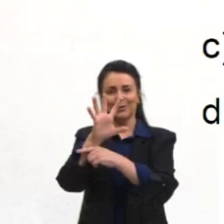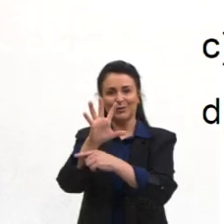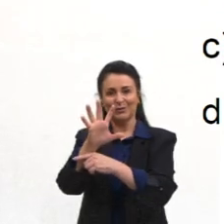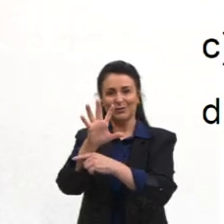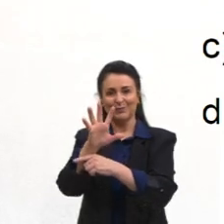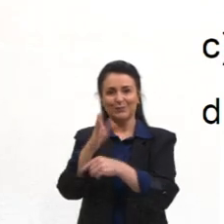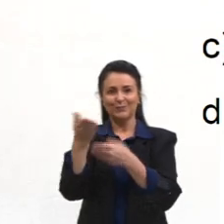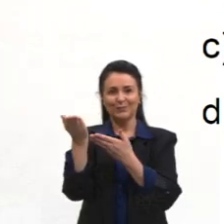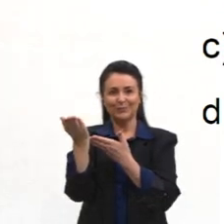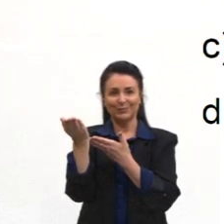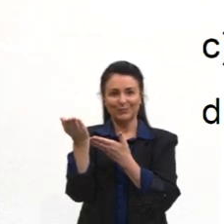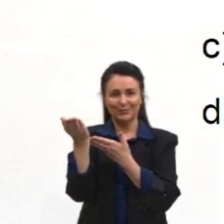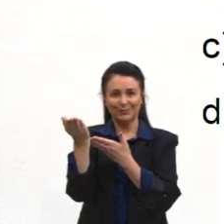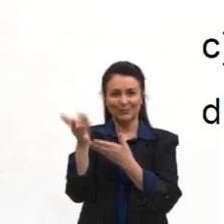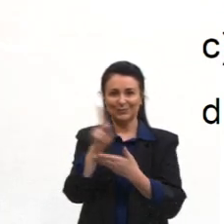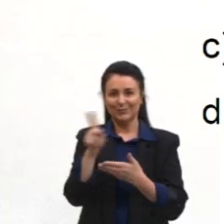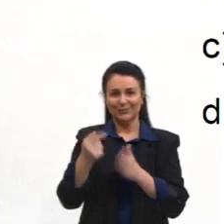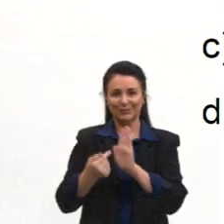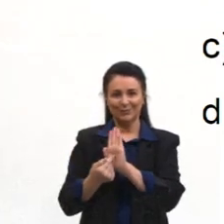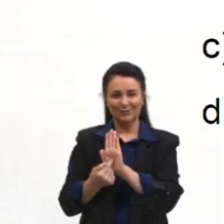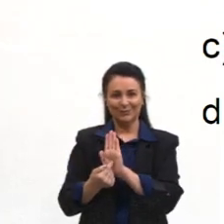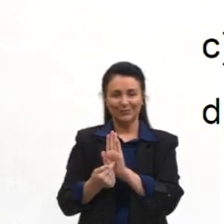E aí